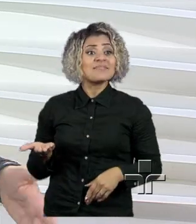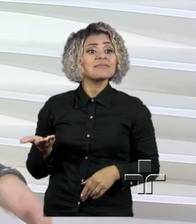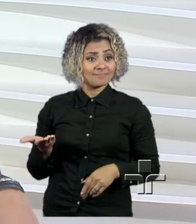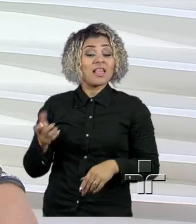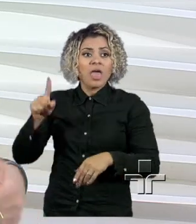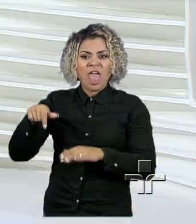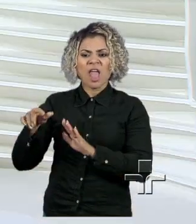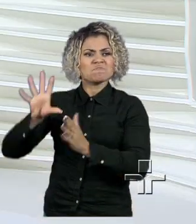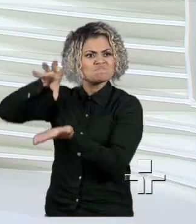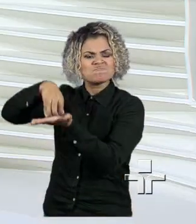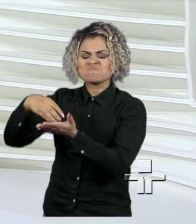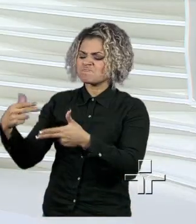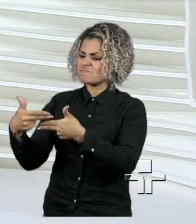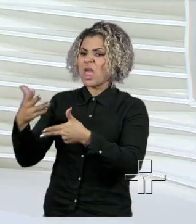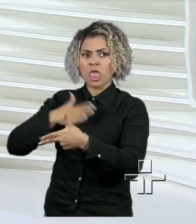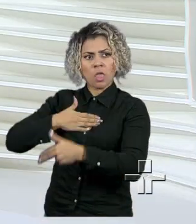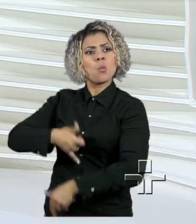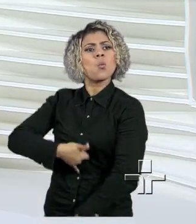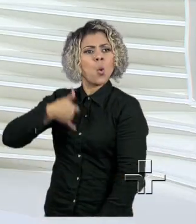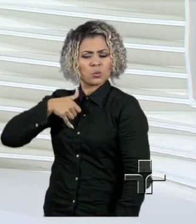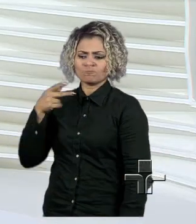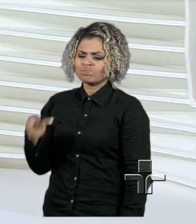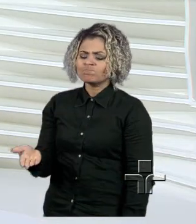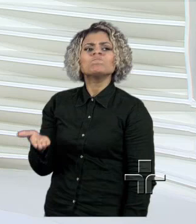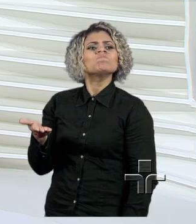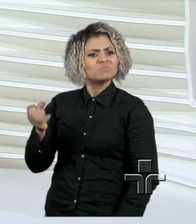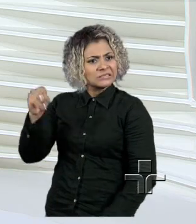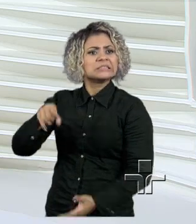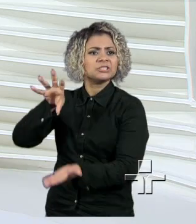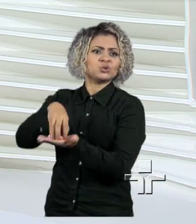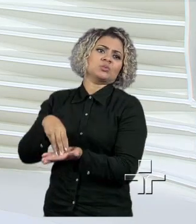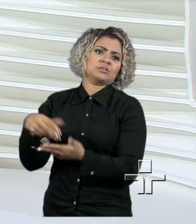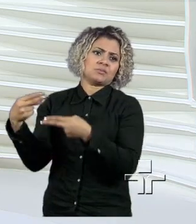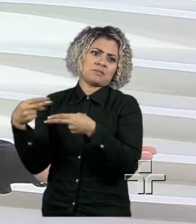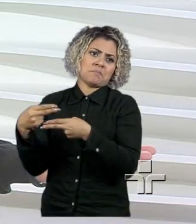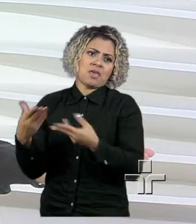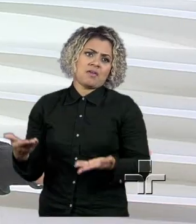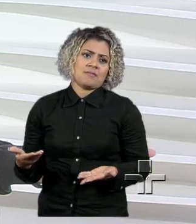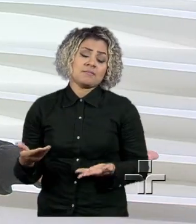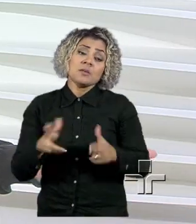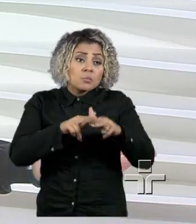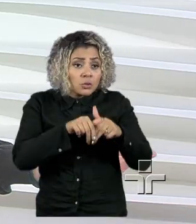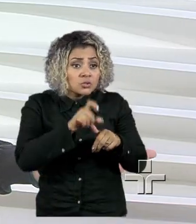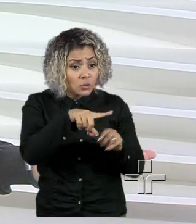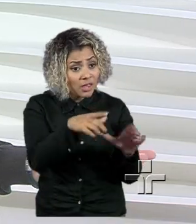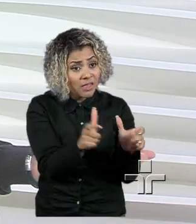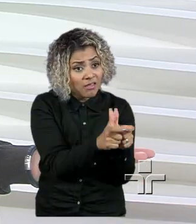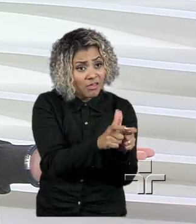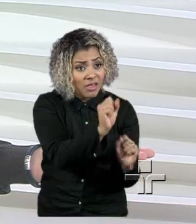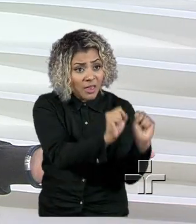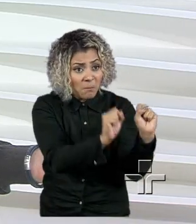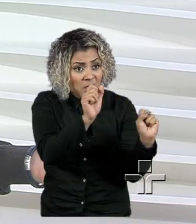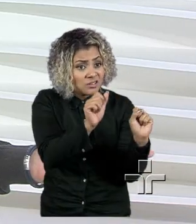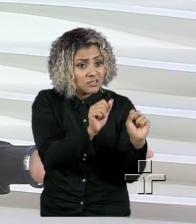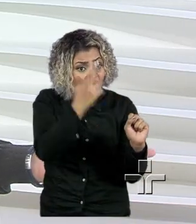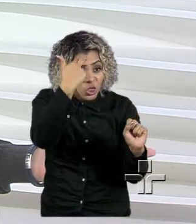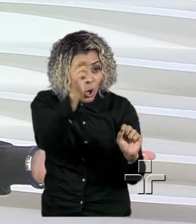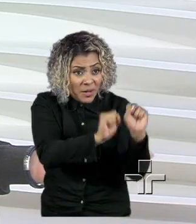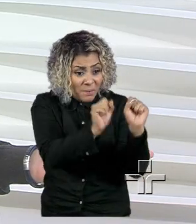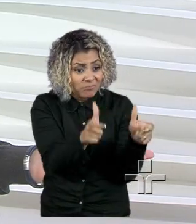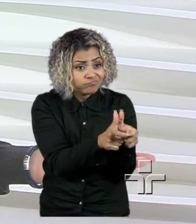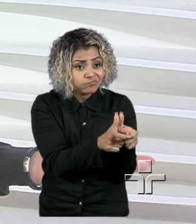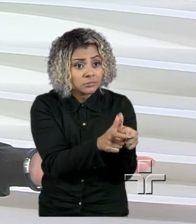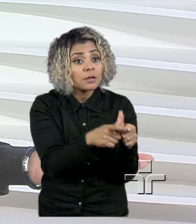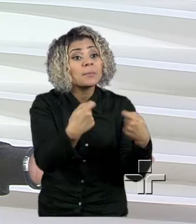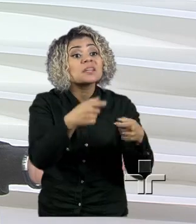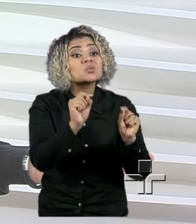aliás é uma casa que eu tenho muito orgulho, né? Então, o pequeno empresário, assim como qualquer ser humano, precisa de uma